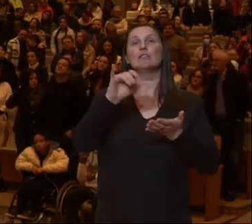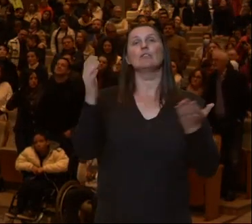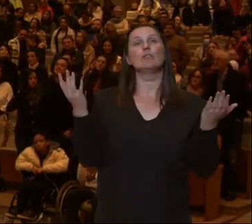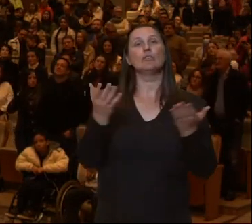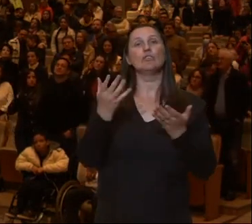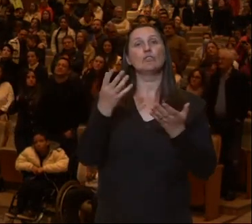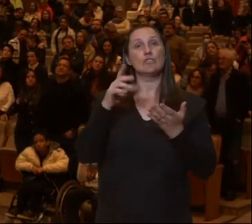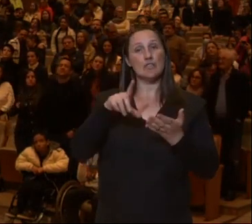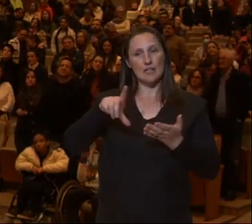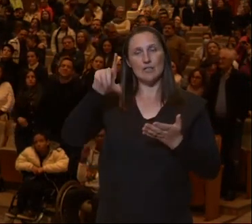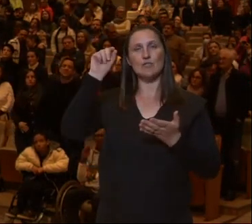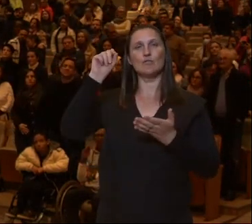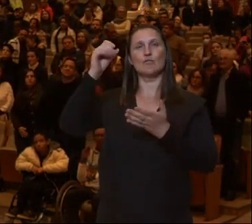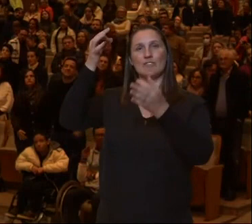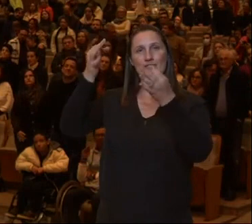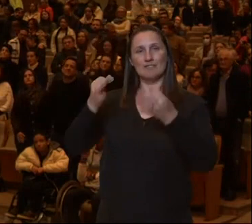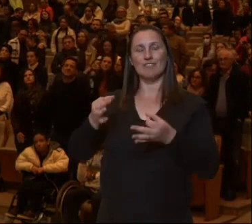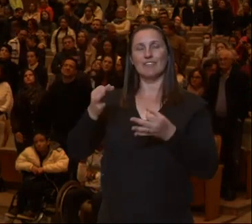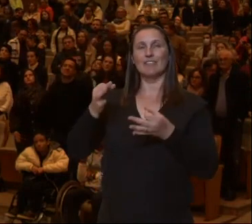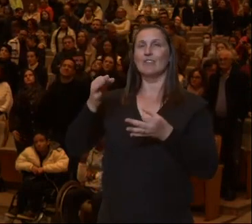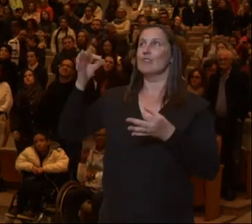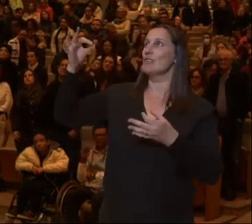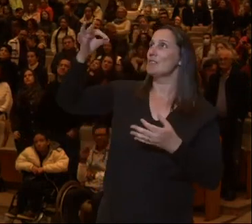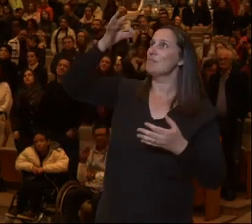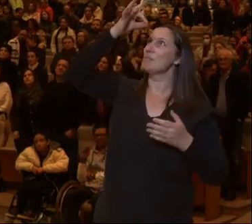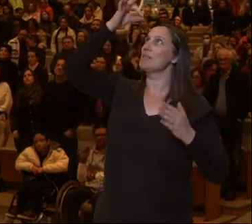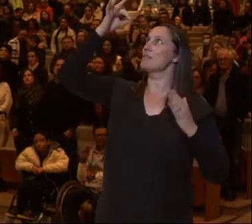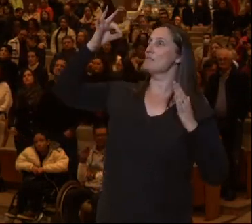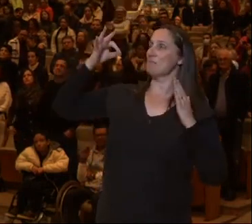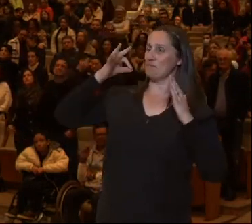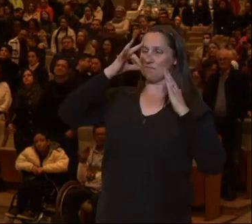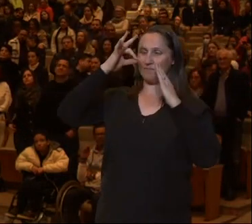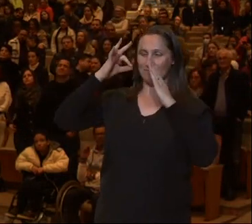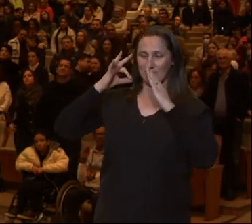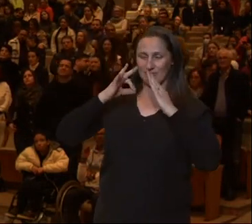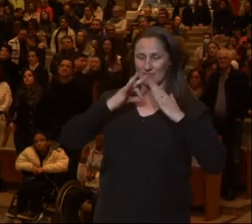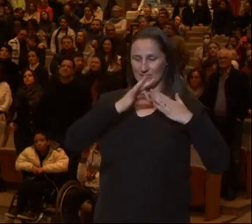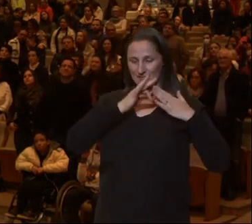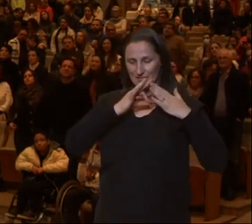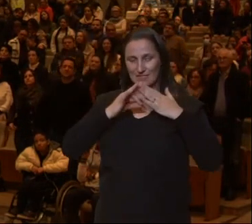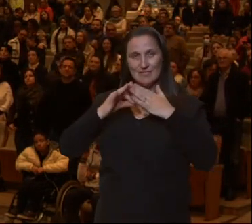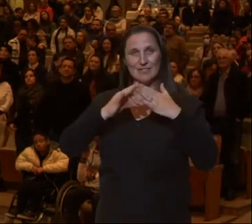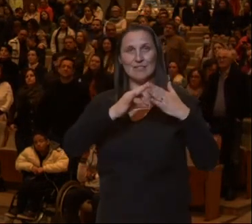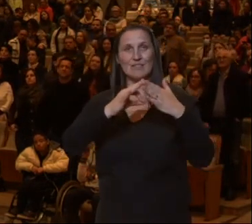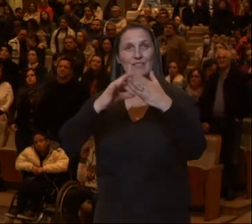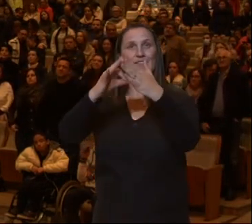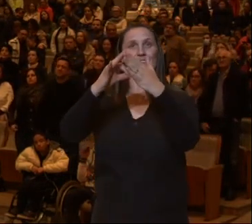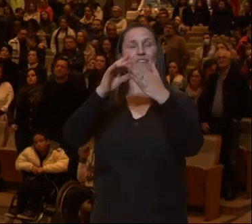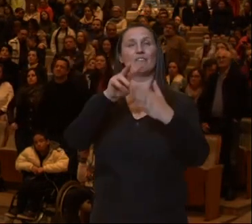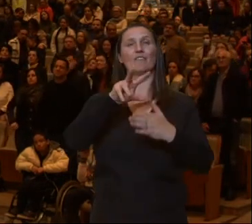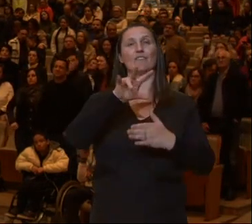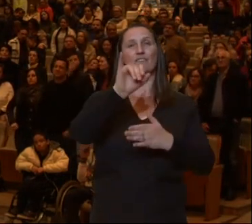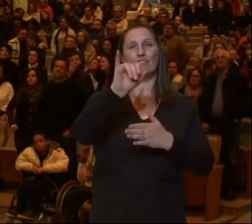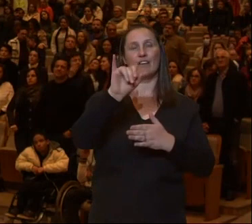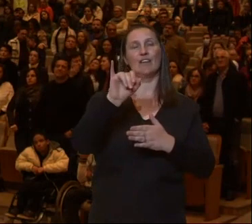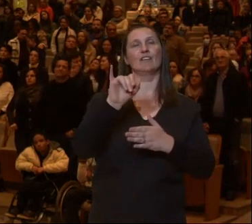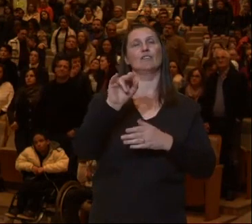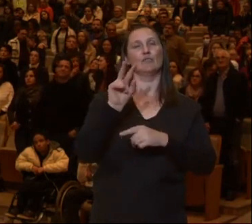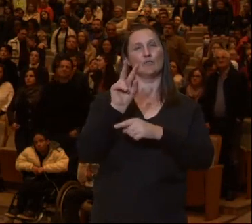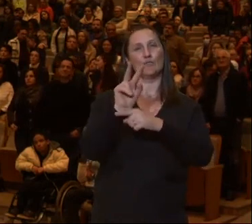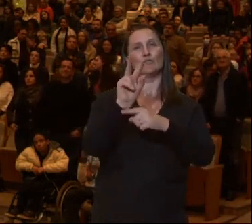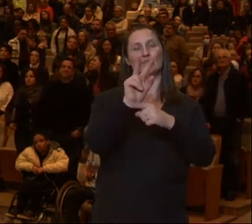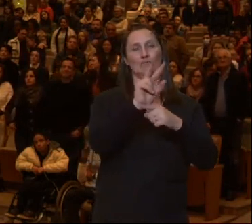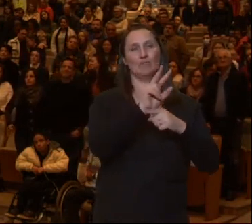de Deus vai entrar no teu coração. Ele vai dirigir os teus passos. Ele vai tomar conta da sua